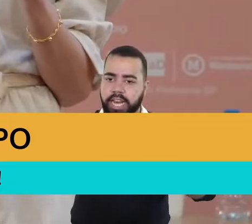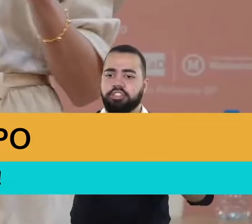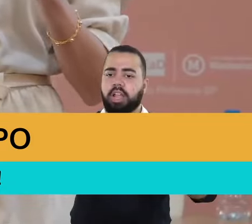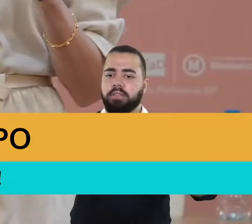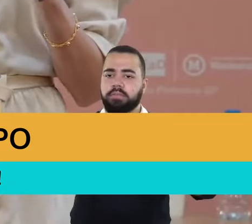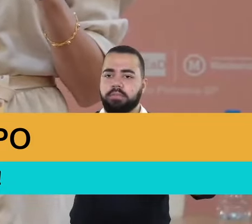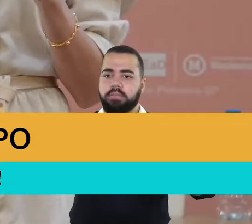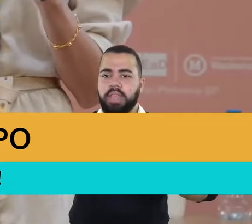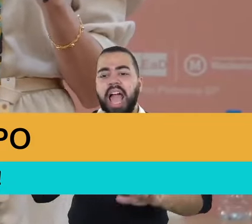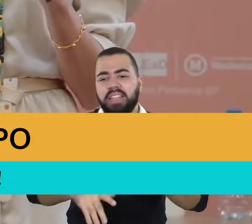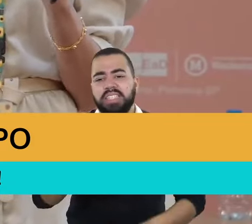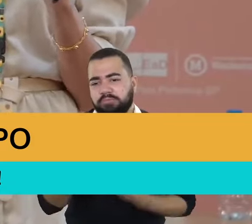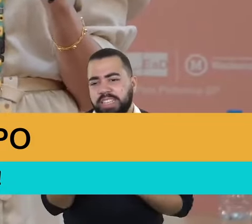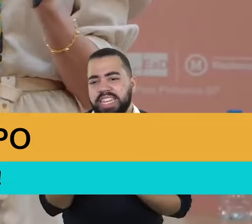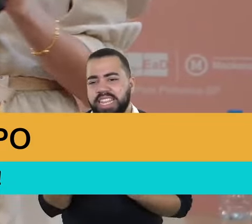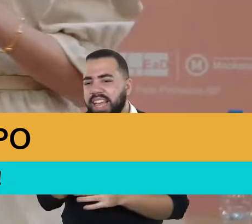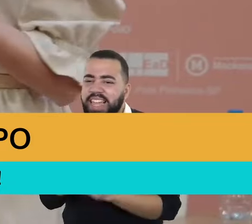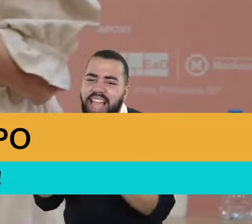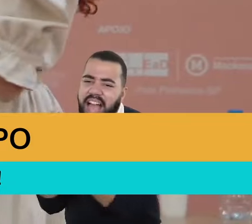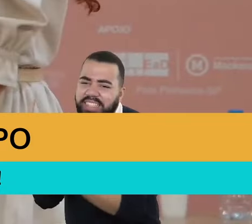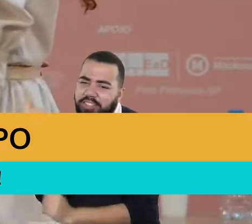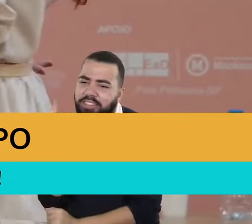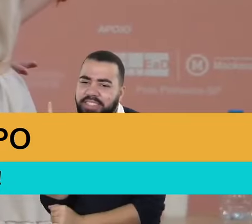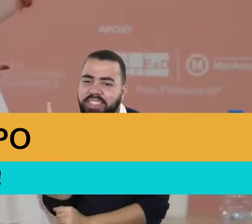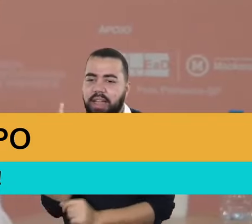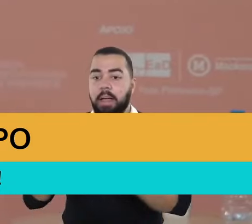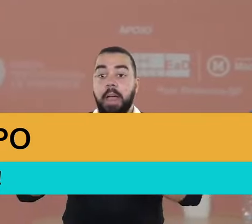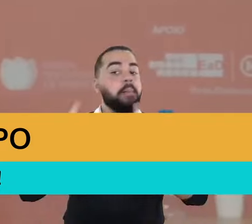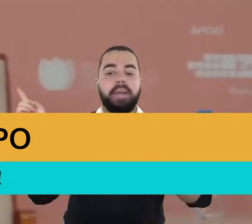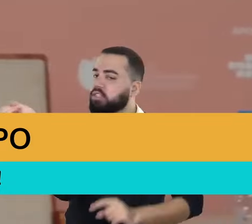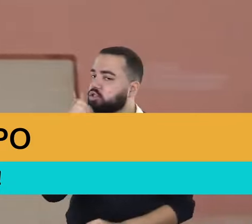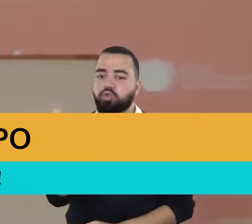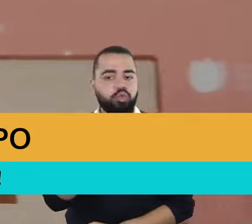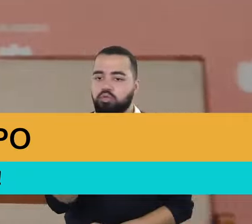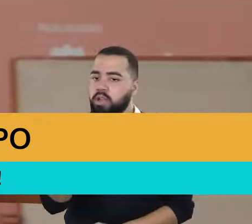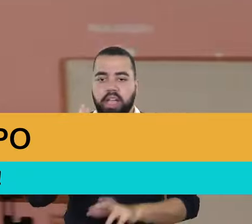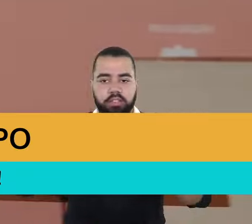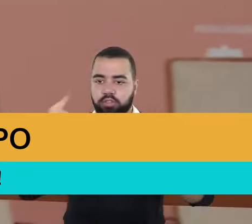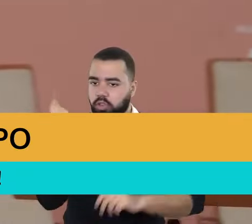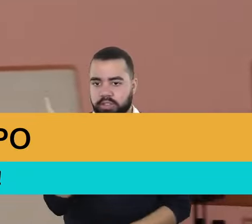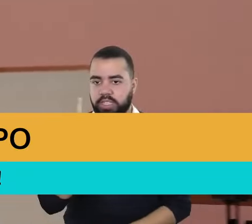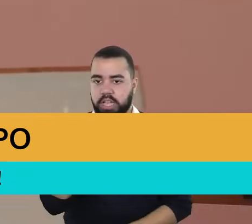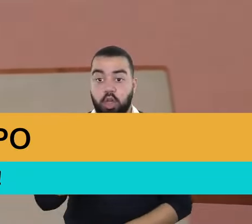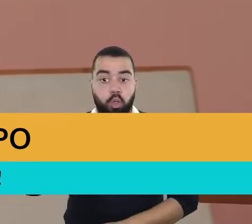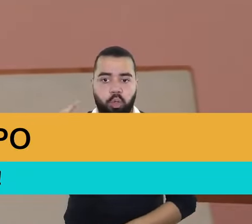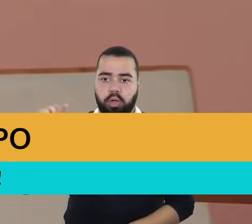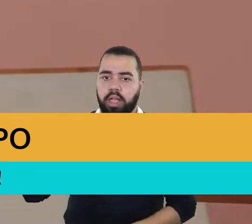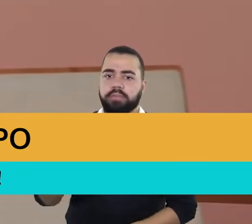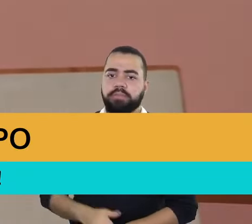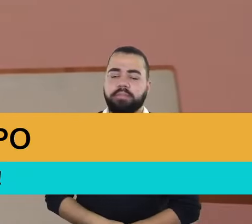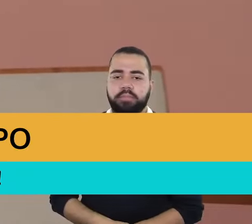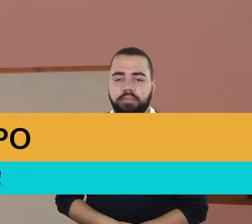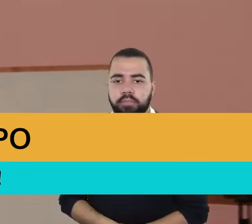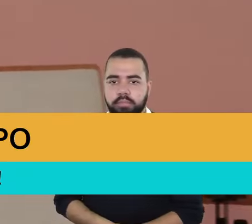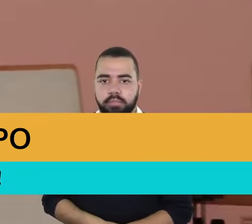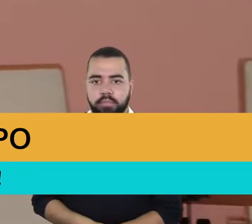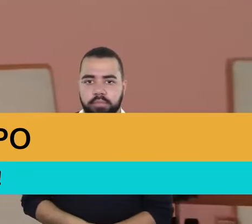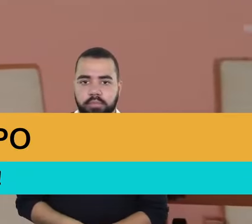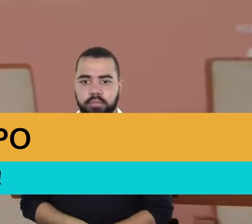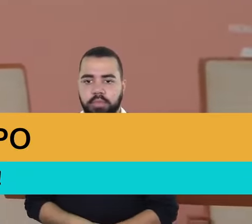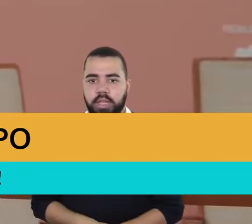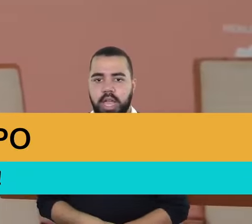casa. Acho que até eu queria, mas eu nunca fui. Nunca fui deixada em casa em nenhuma hipótese. Minha mãe colocava fone em mim, mesmo sem saber do